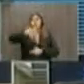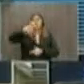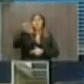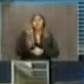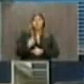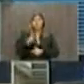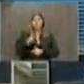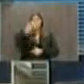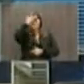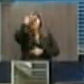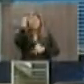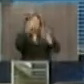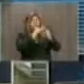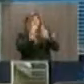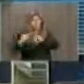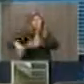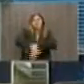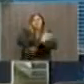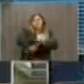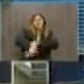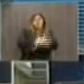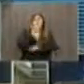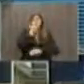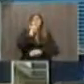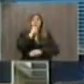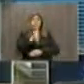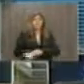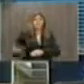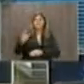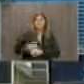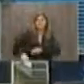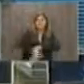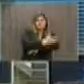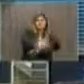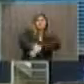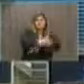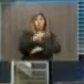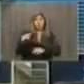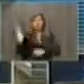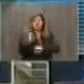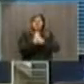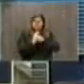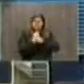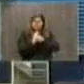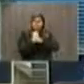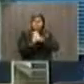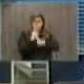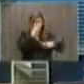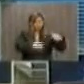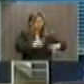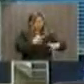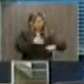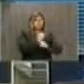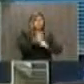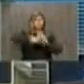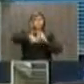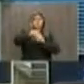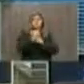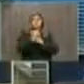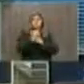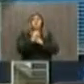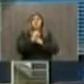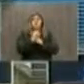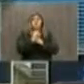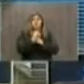moradores de rua, as crianças de rua, aqueles que vivem em situação caótica. O nosso compromisso com a política da assistência social e com a